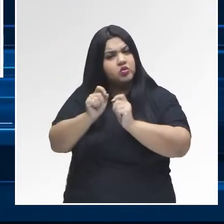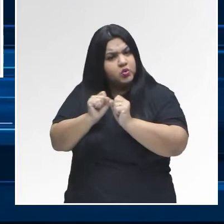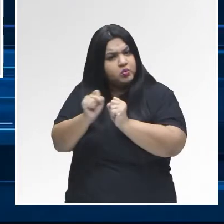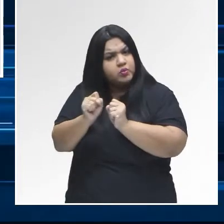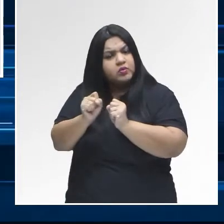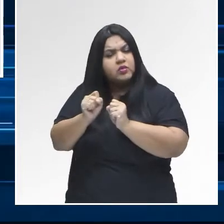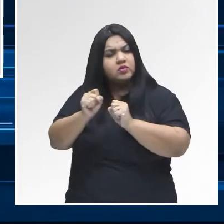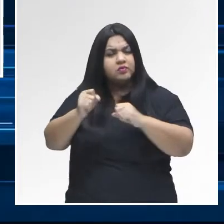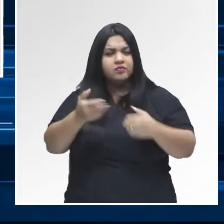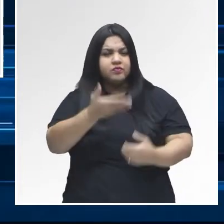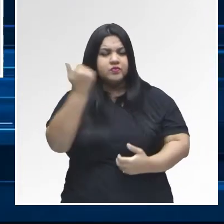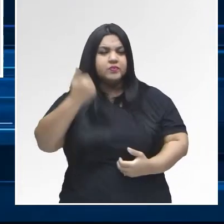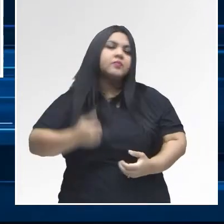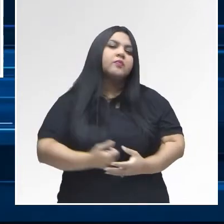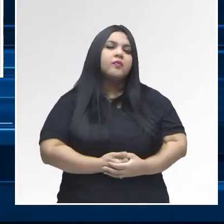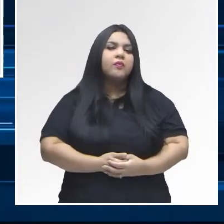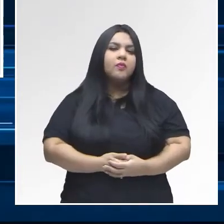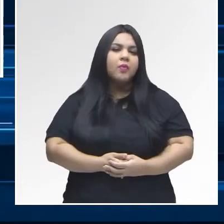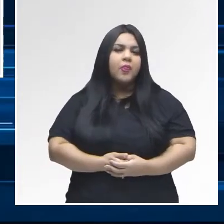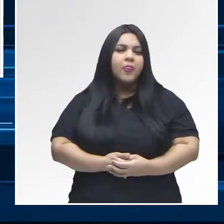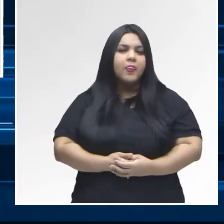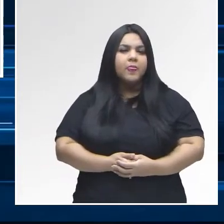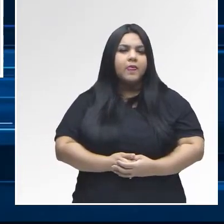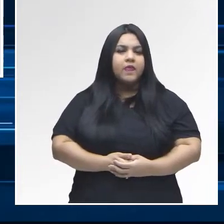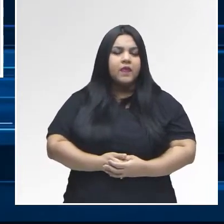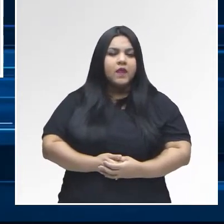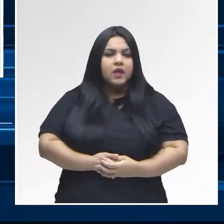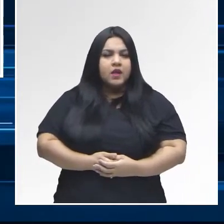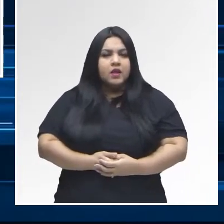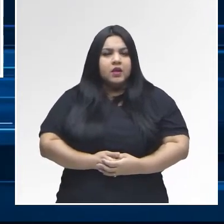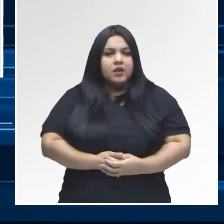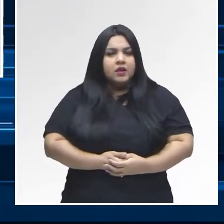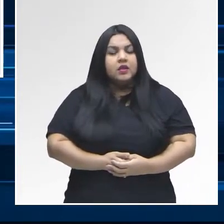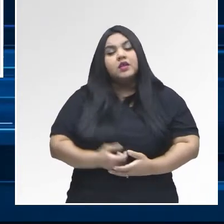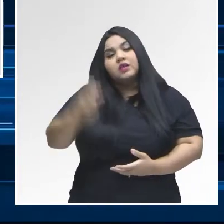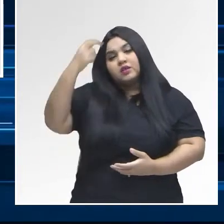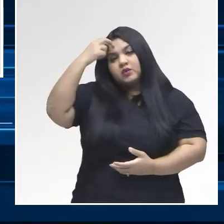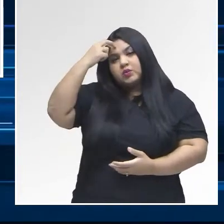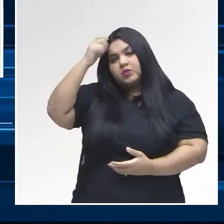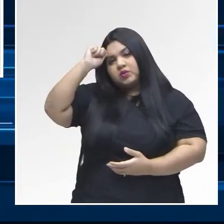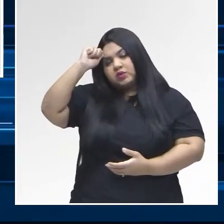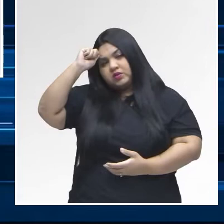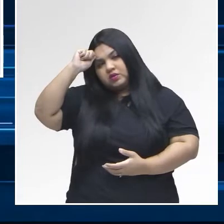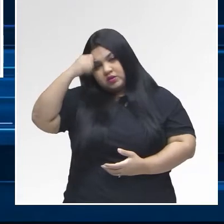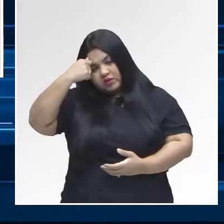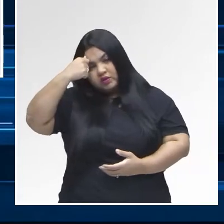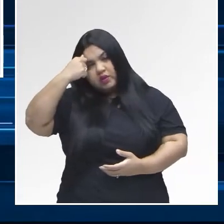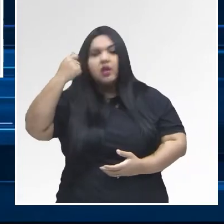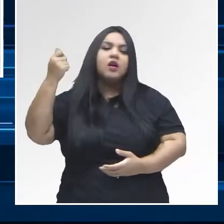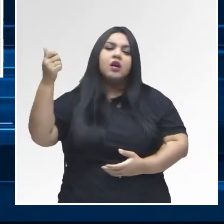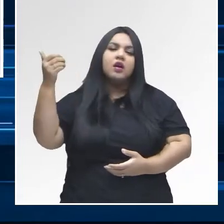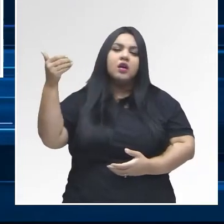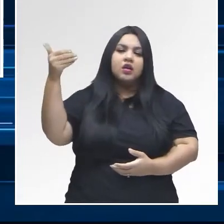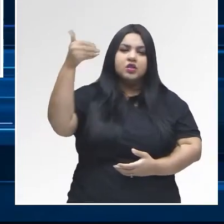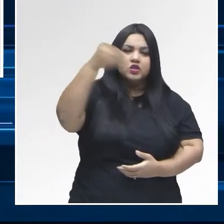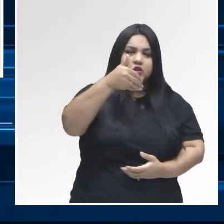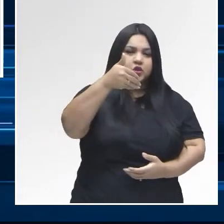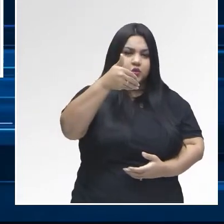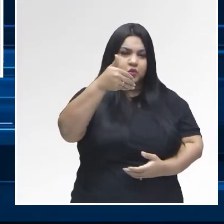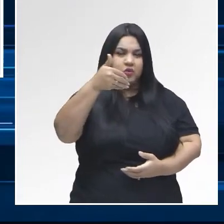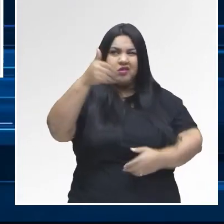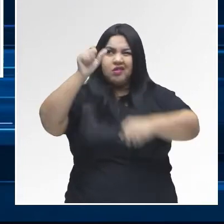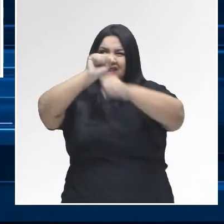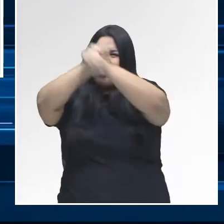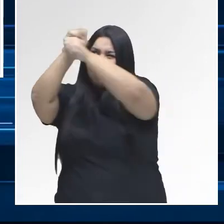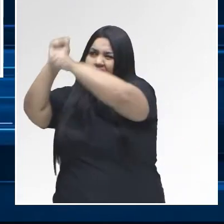Então vamos lá. Os africanos e suas culturas. Então a cultura africana chegou ao Brasil com os povos escravizados trazidos